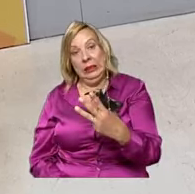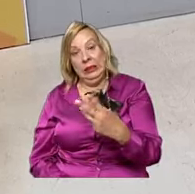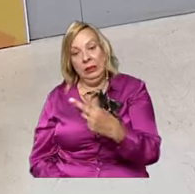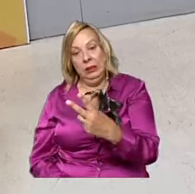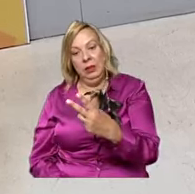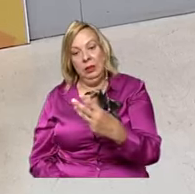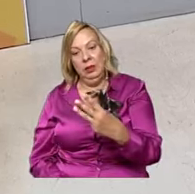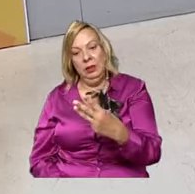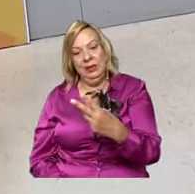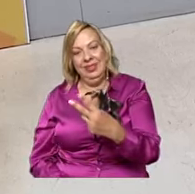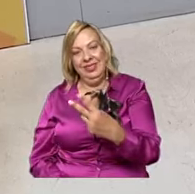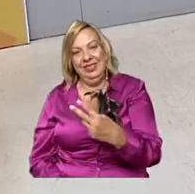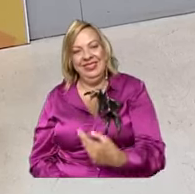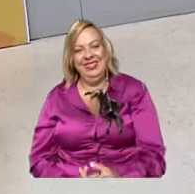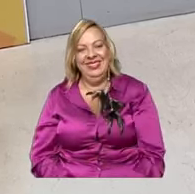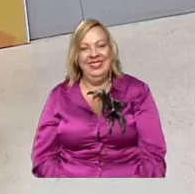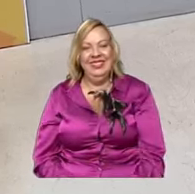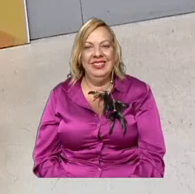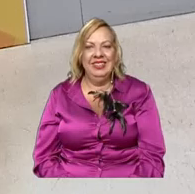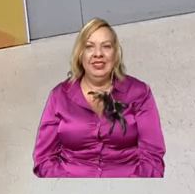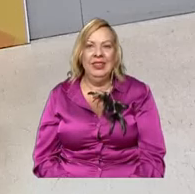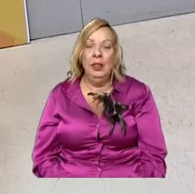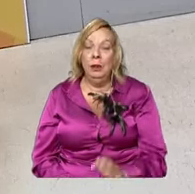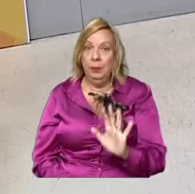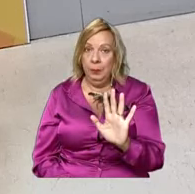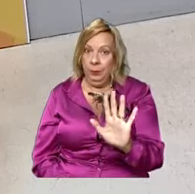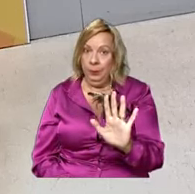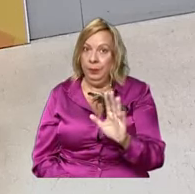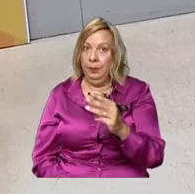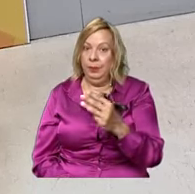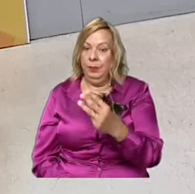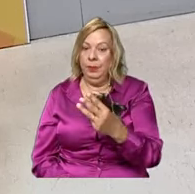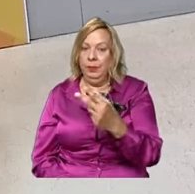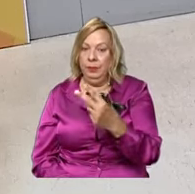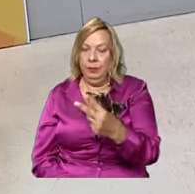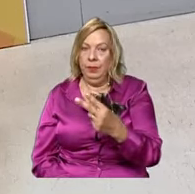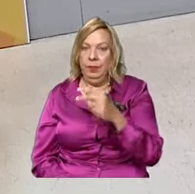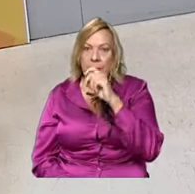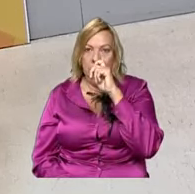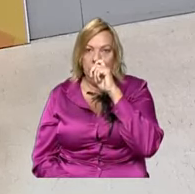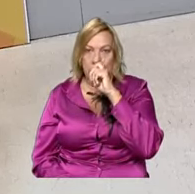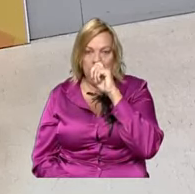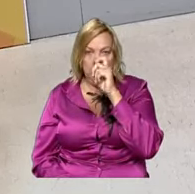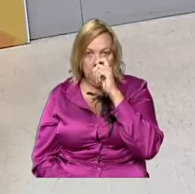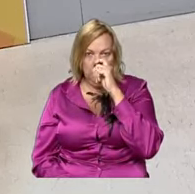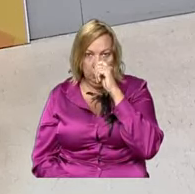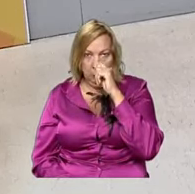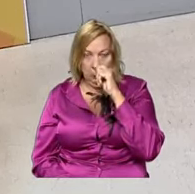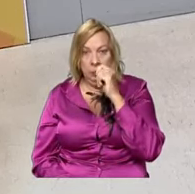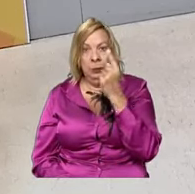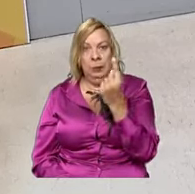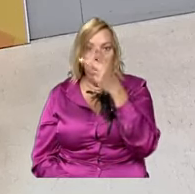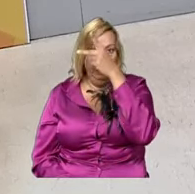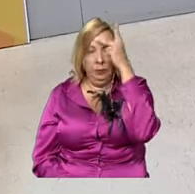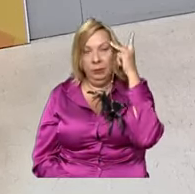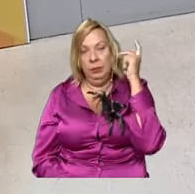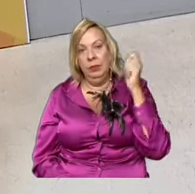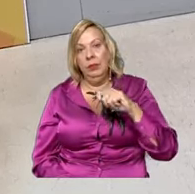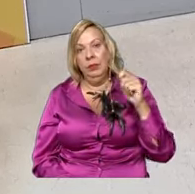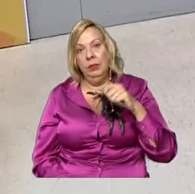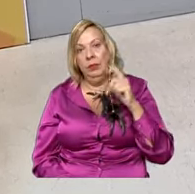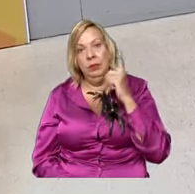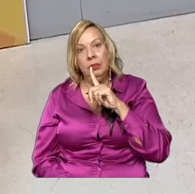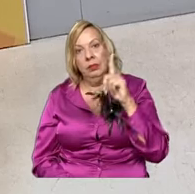32. 32. Alô, alô, Jaque, 32, a bola que você chamou, coloque aí. Um candidato ao nosso primeiro